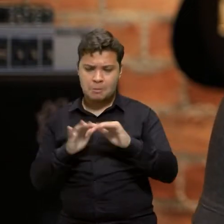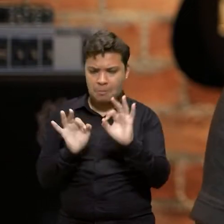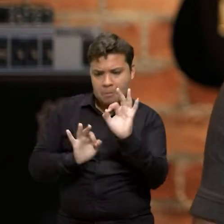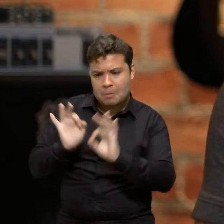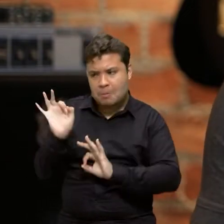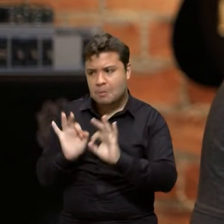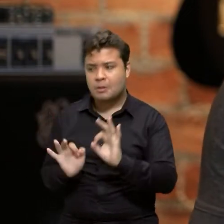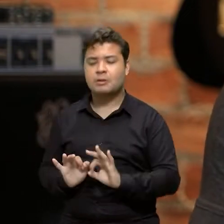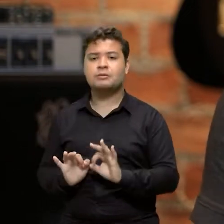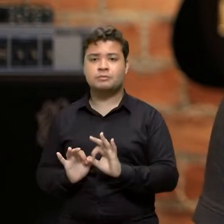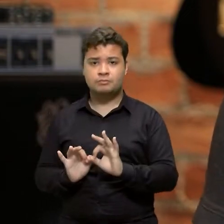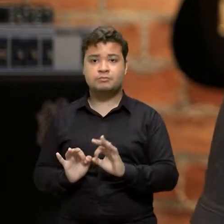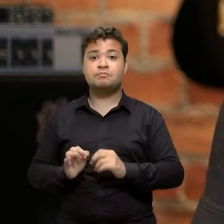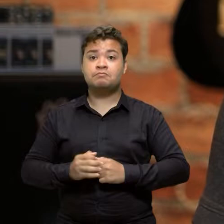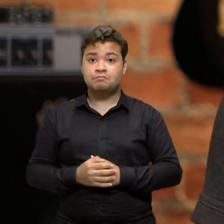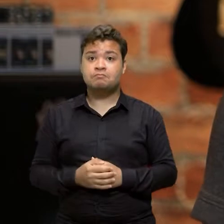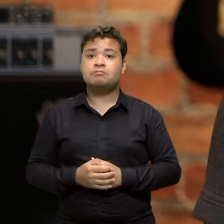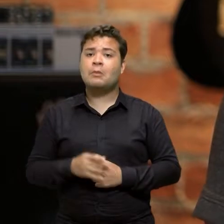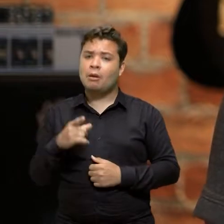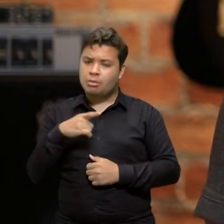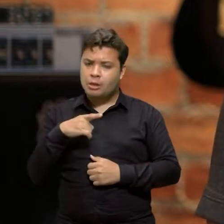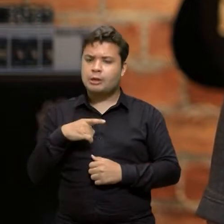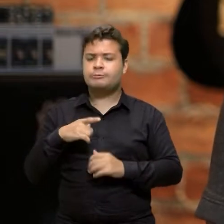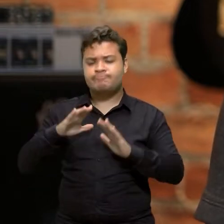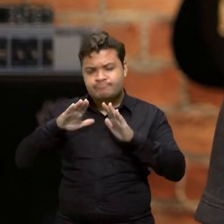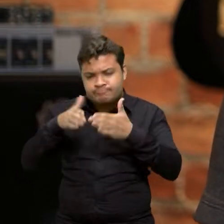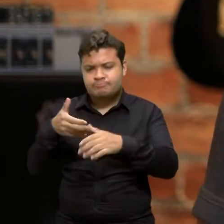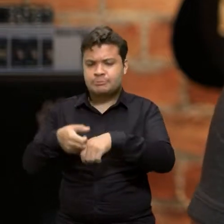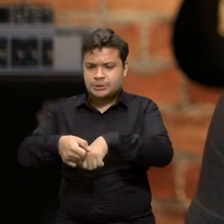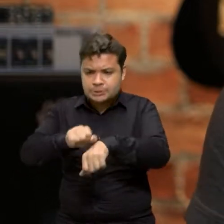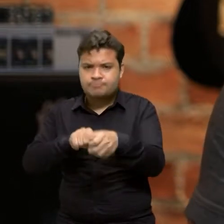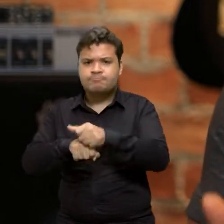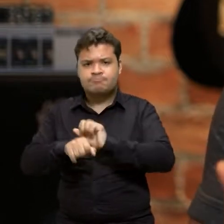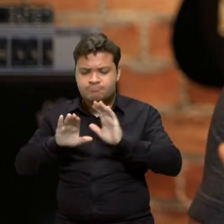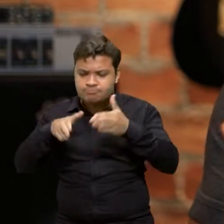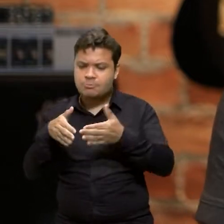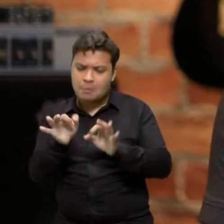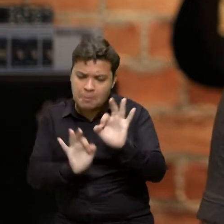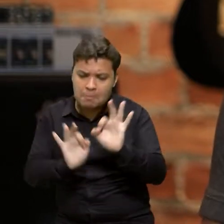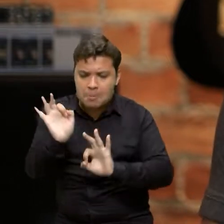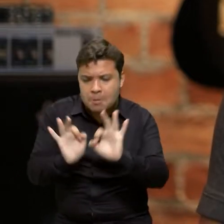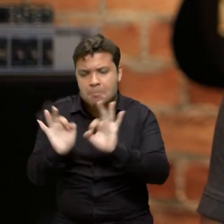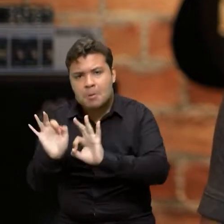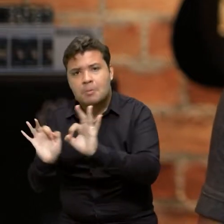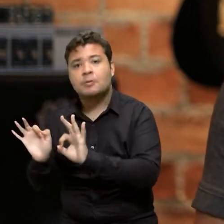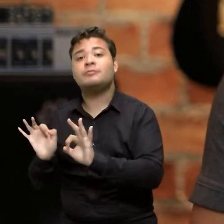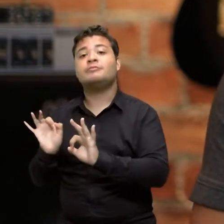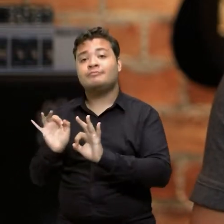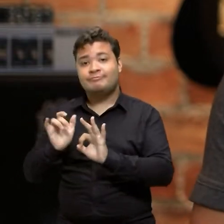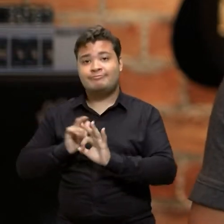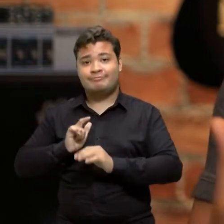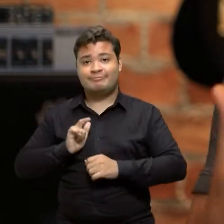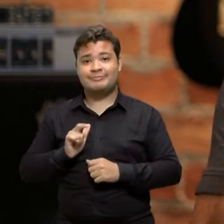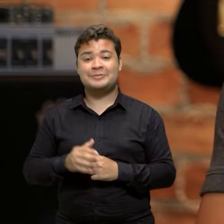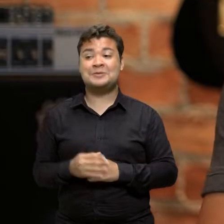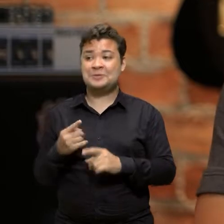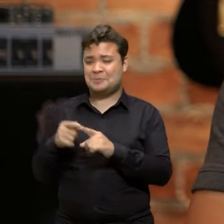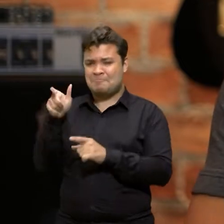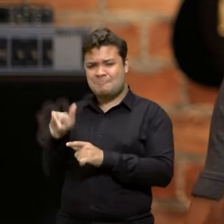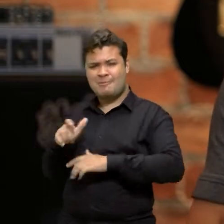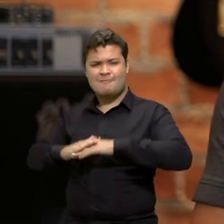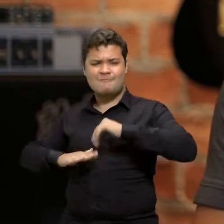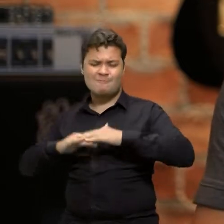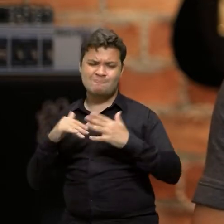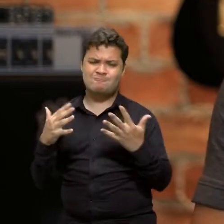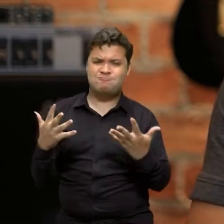né? Um instrumento de boutique que a gente chama, a gente tem uma dedicação maior do master build, né, que a gente chama, que é um luthier mestre